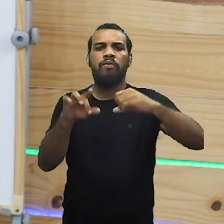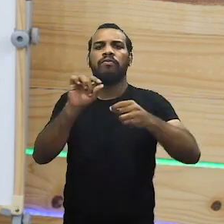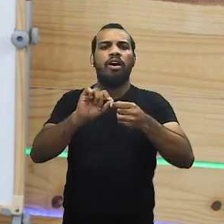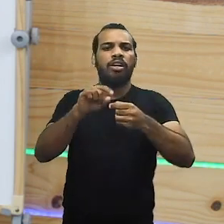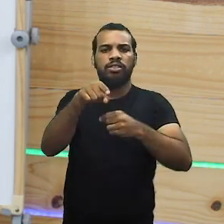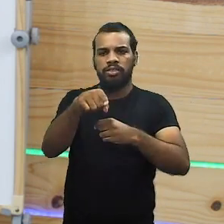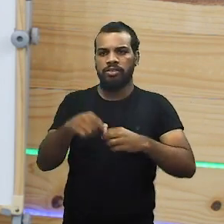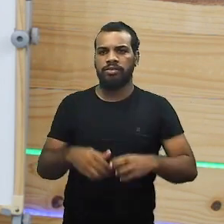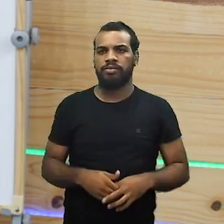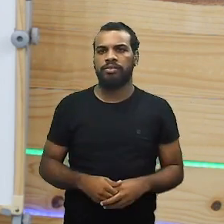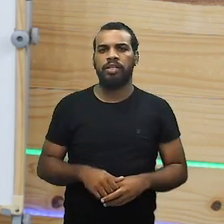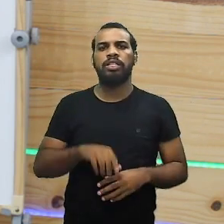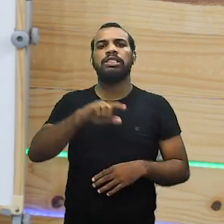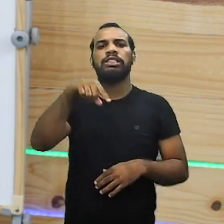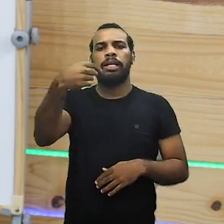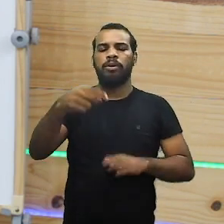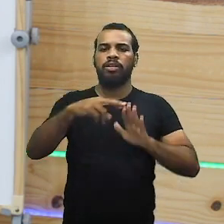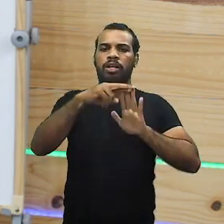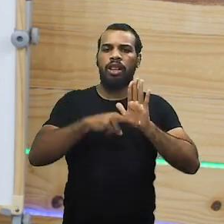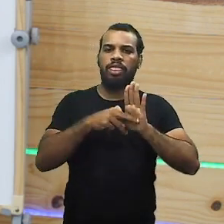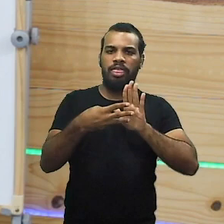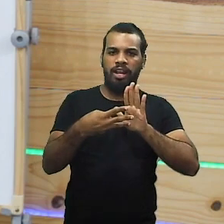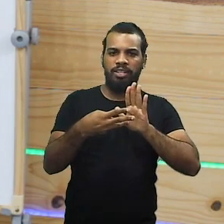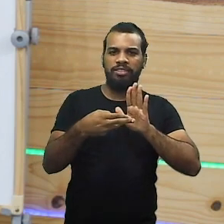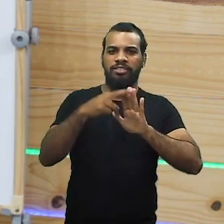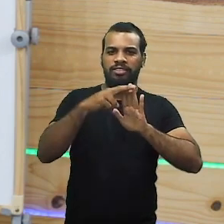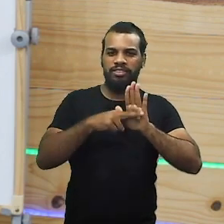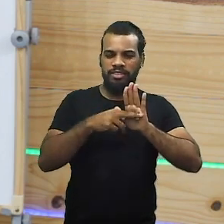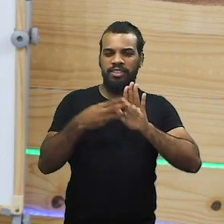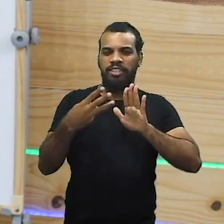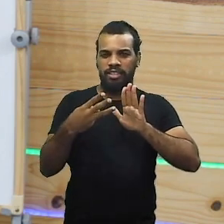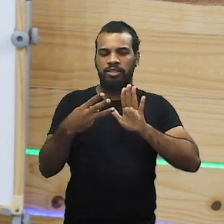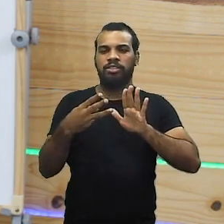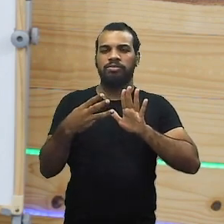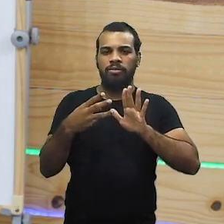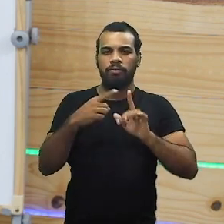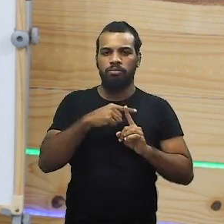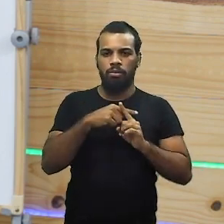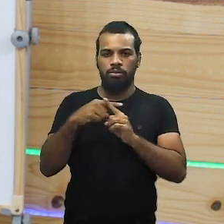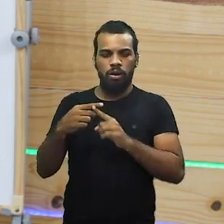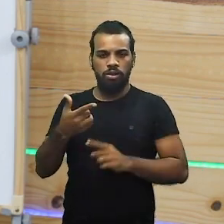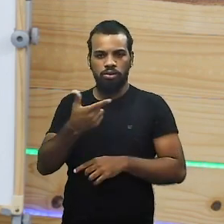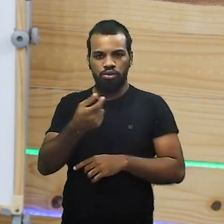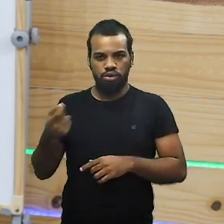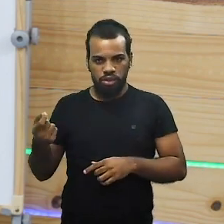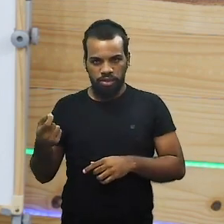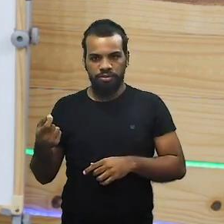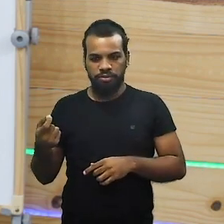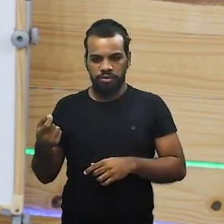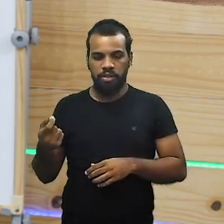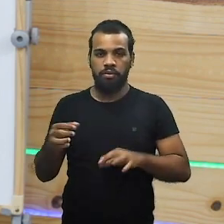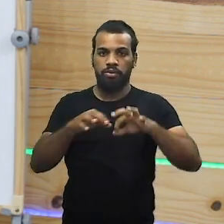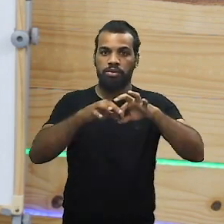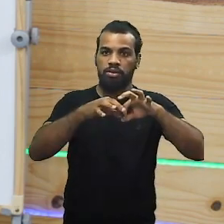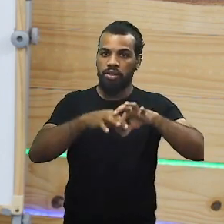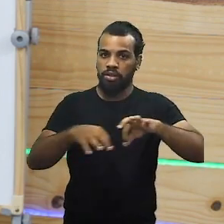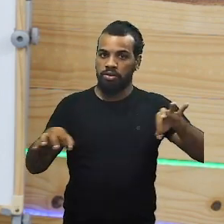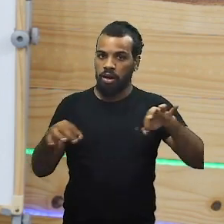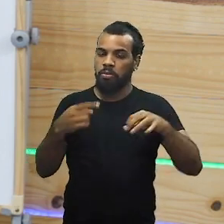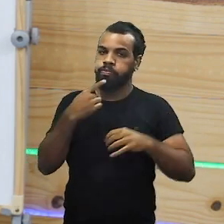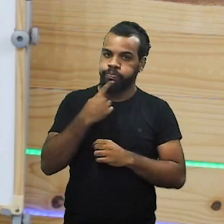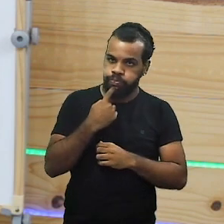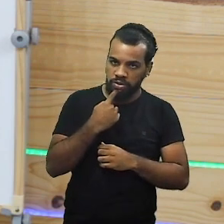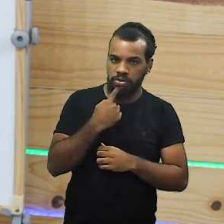Você depois faz uma regrinha de 3, multiplicando esse fator por 200. E aí você tem a distância